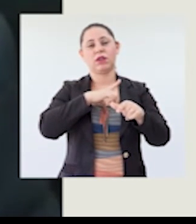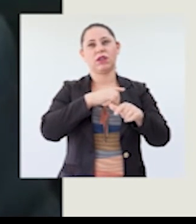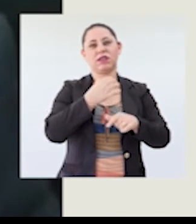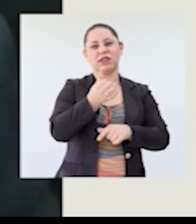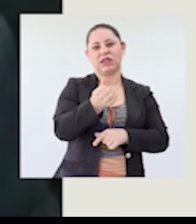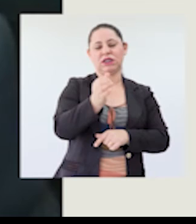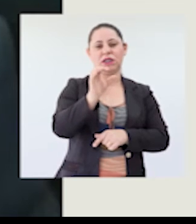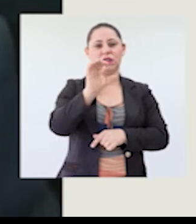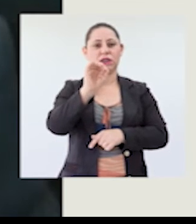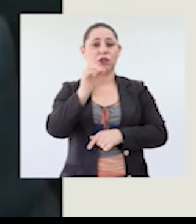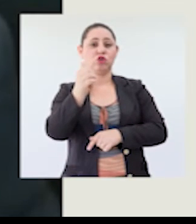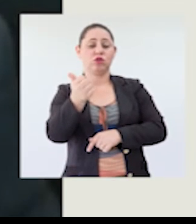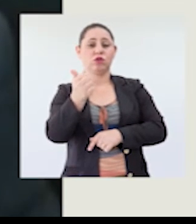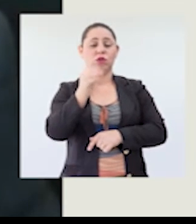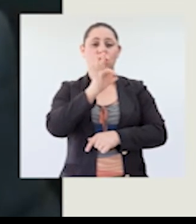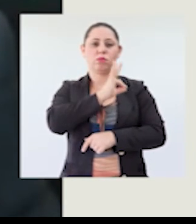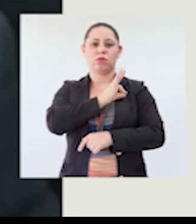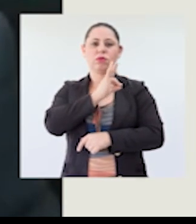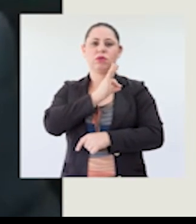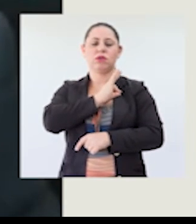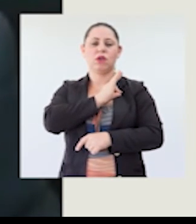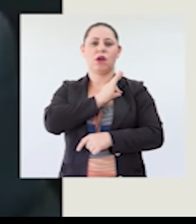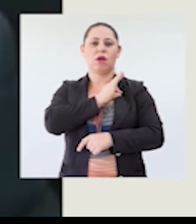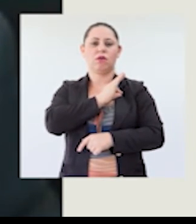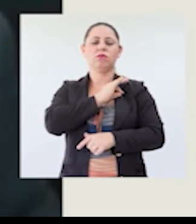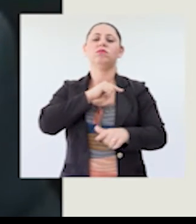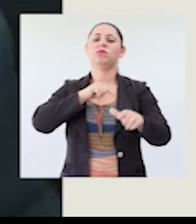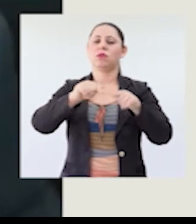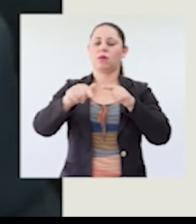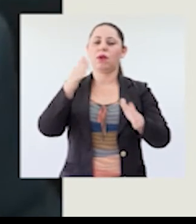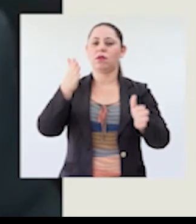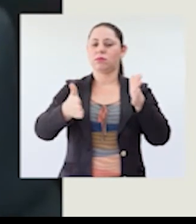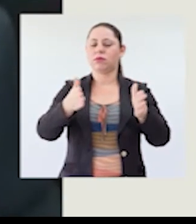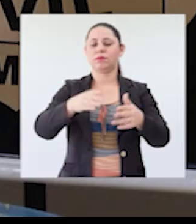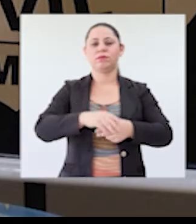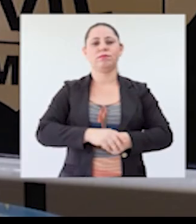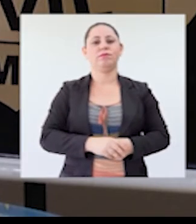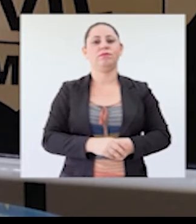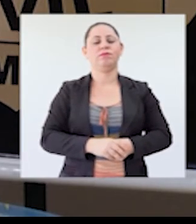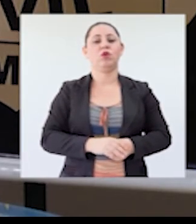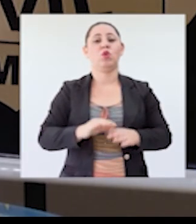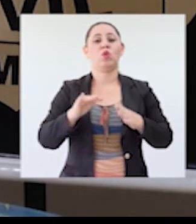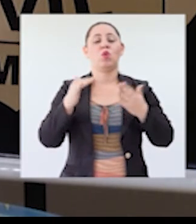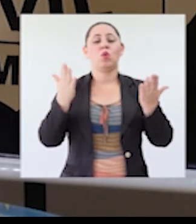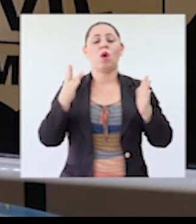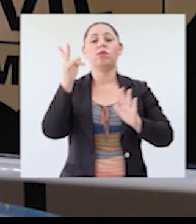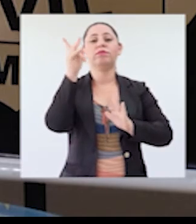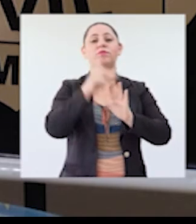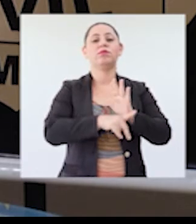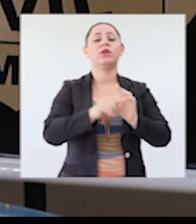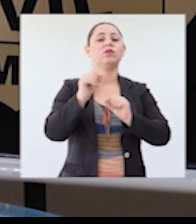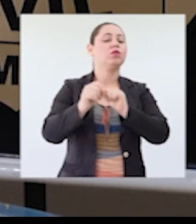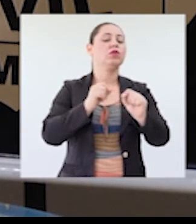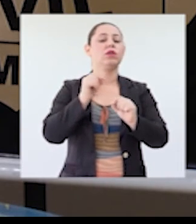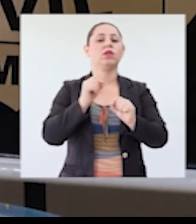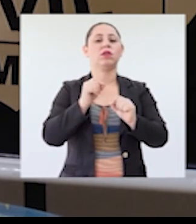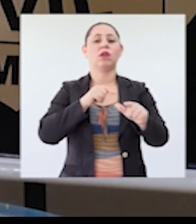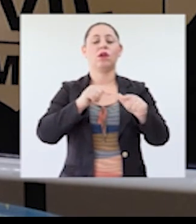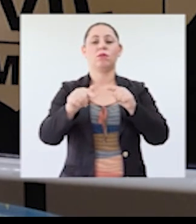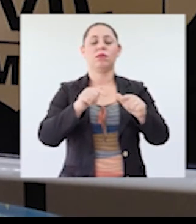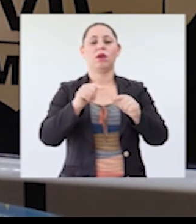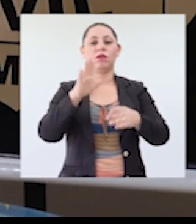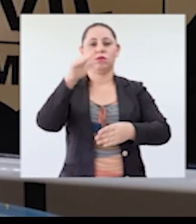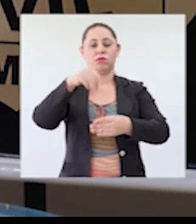menos 601 policiais que estarão de prontidão trabalhando nesse pleito. E qual será o plano de operação